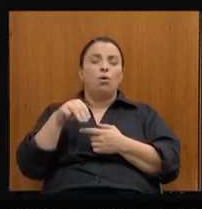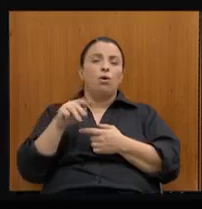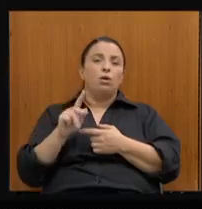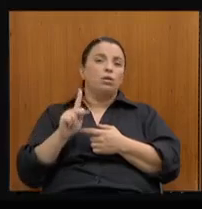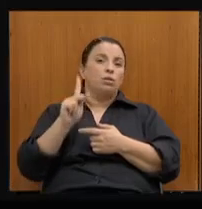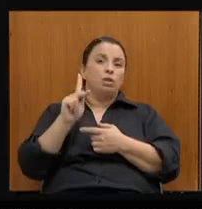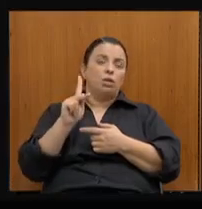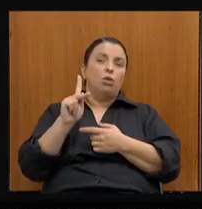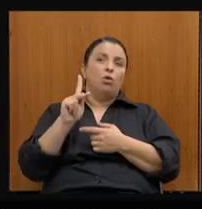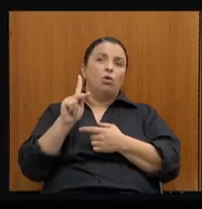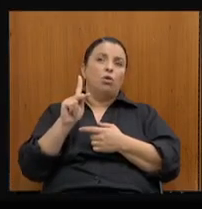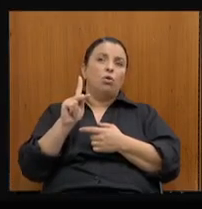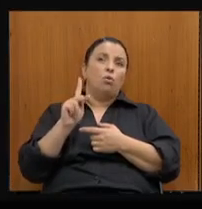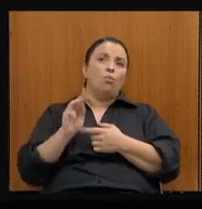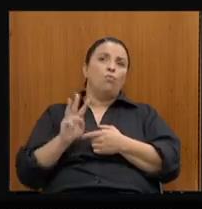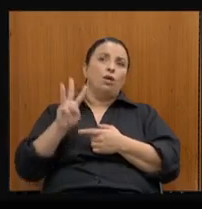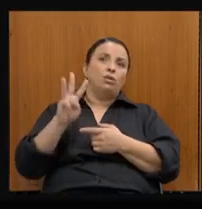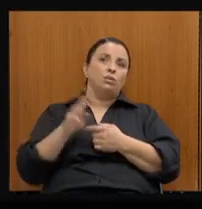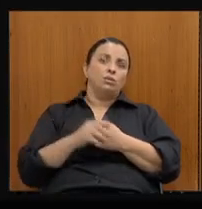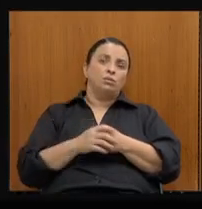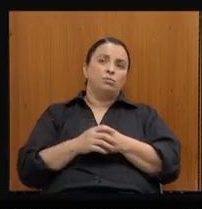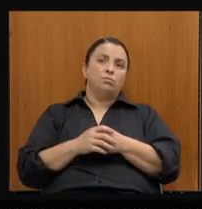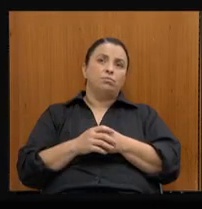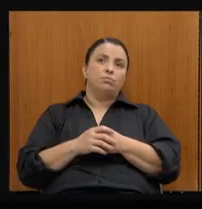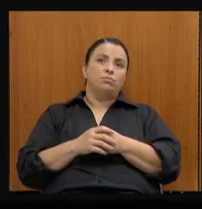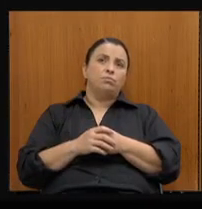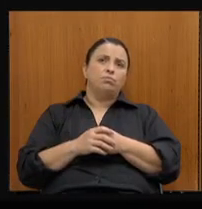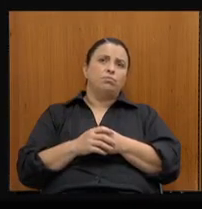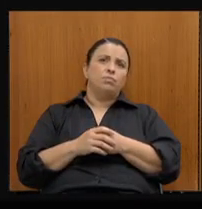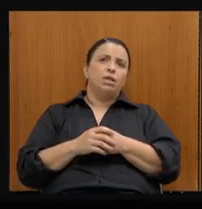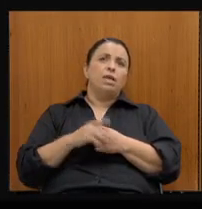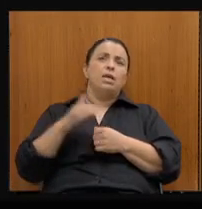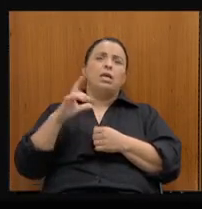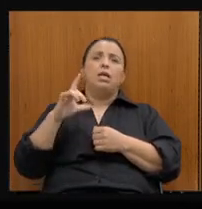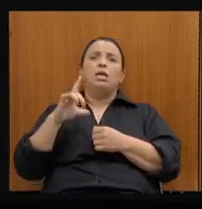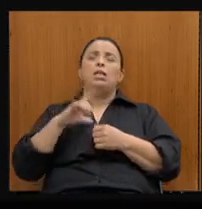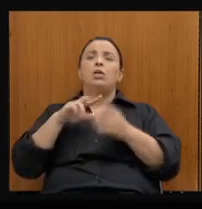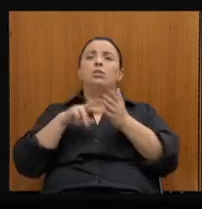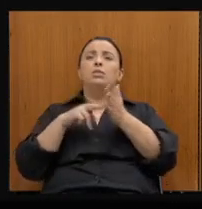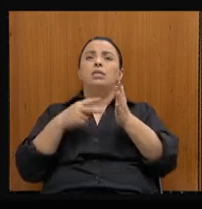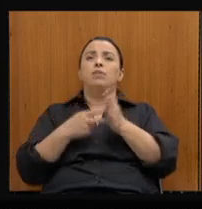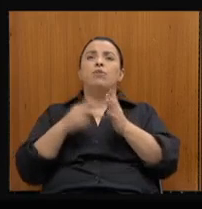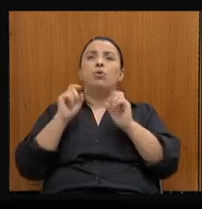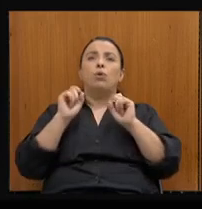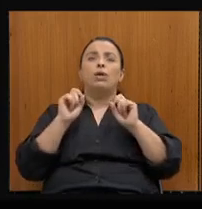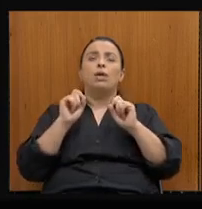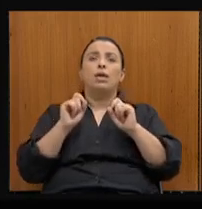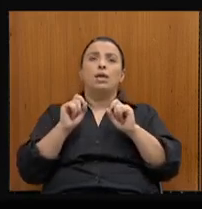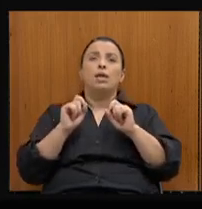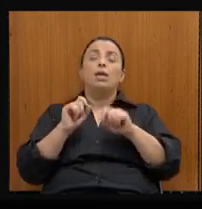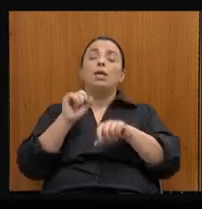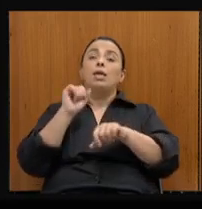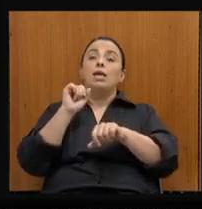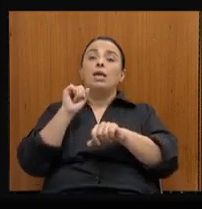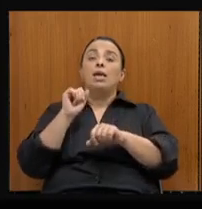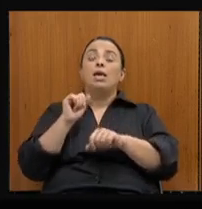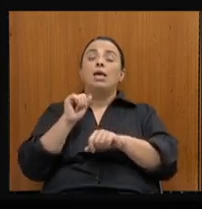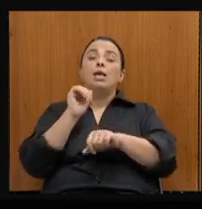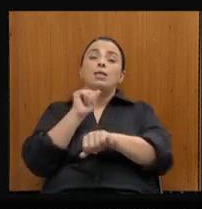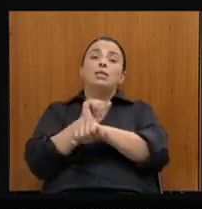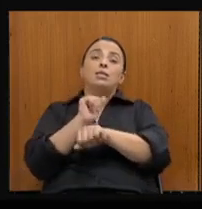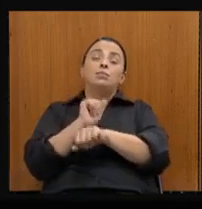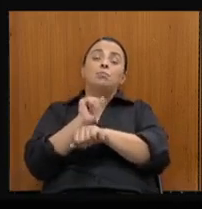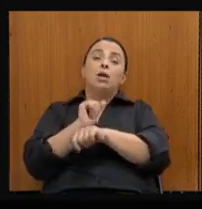aqui porque o nome que bom que é de sistema significa nada mais nada menos o que Esperança esperança não